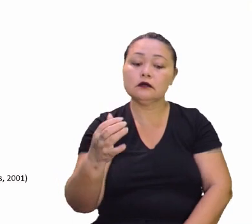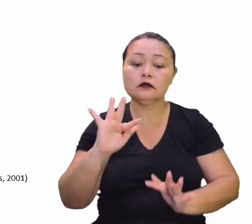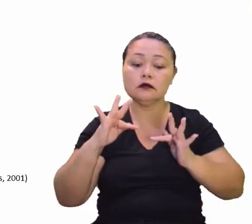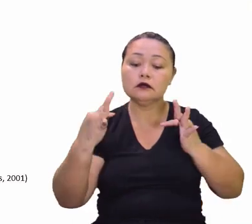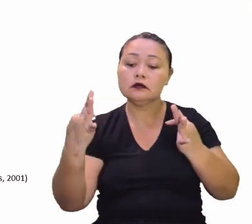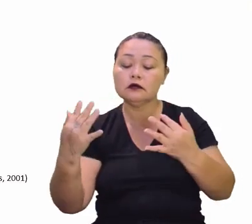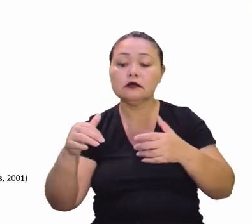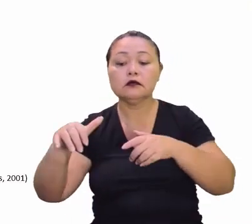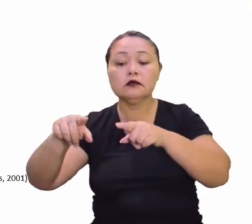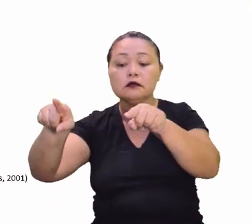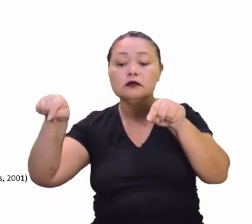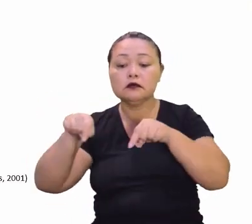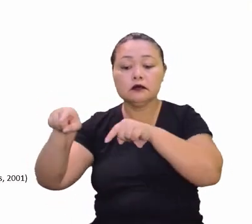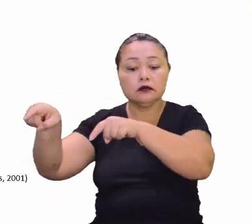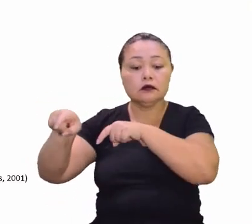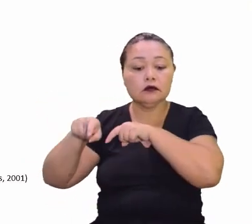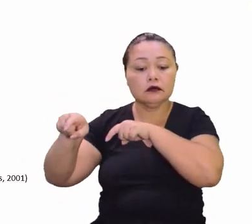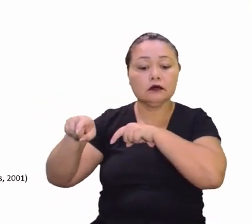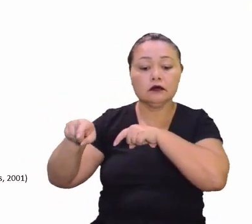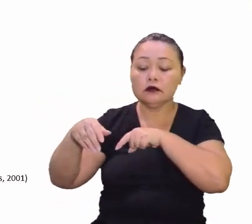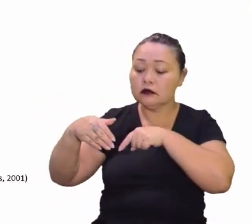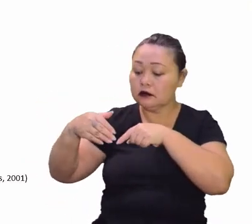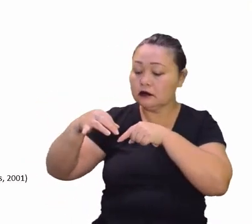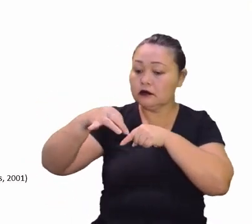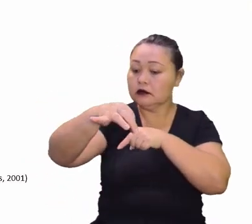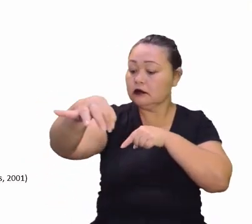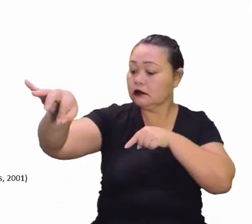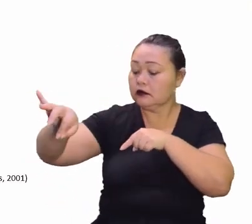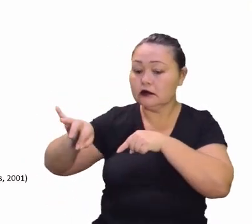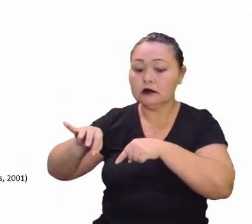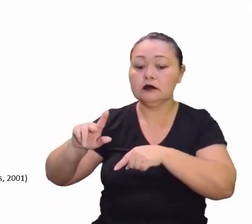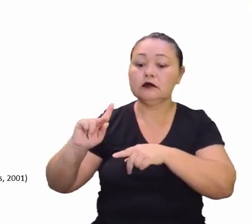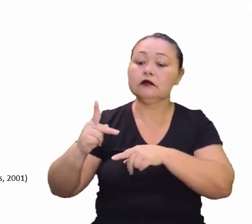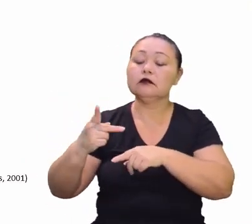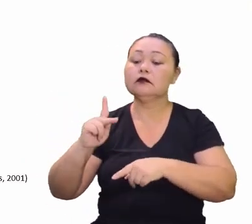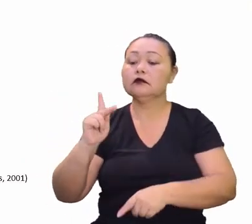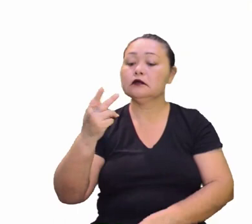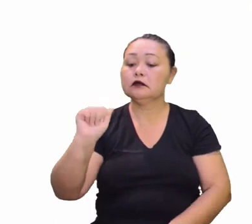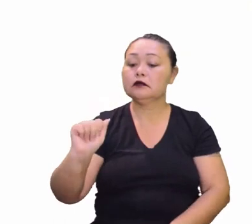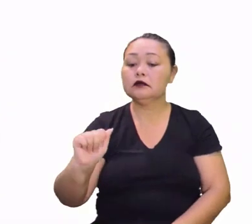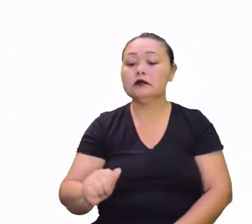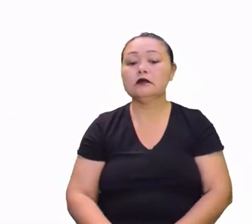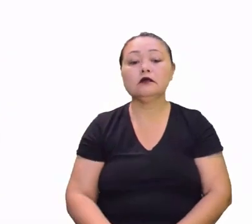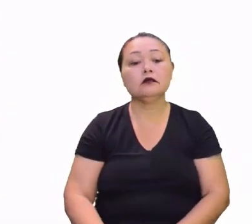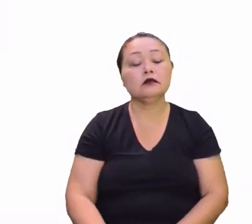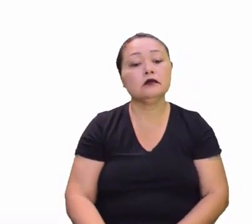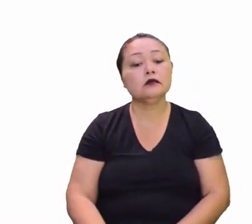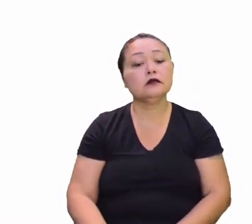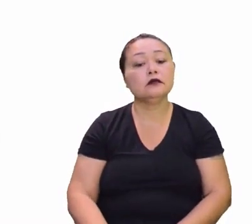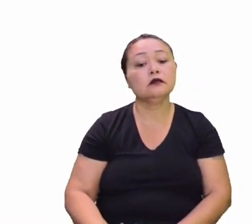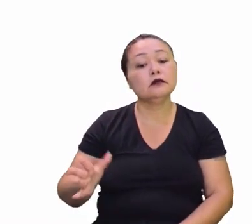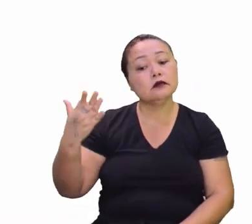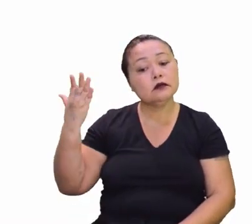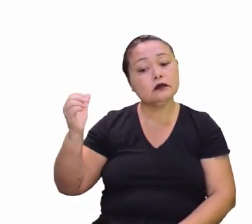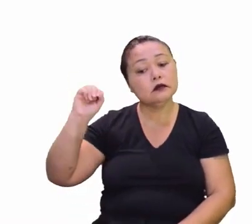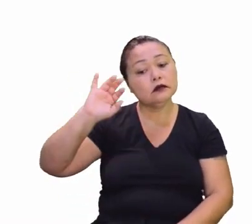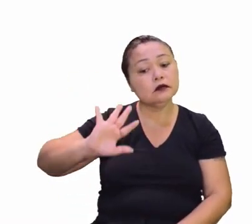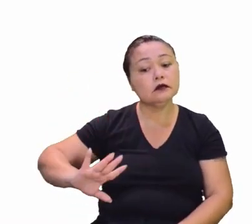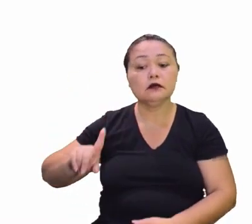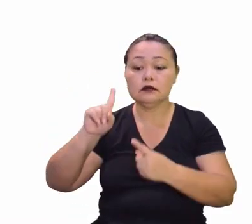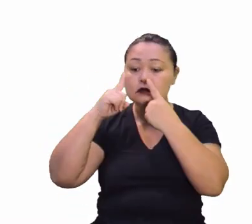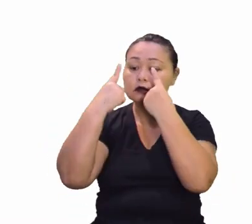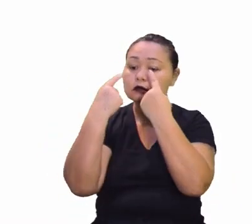4.756 famílias em lotes rurais de também 100 hectares. Daí uma